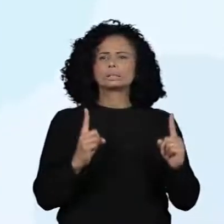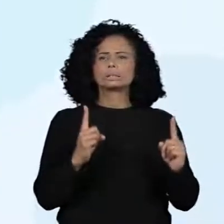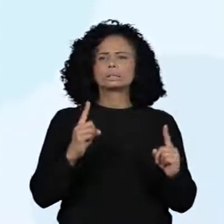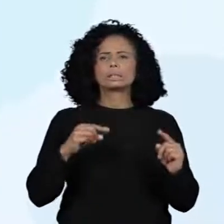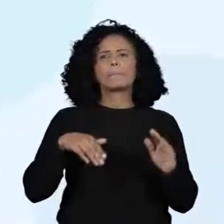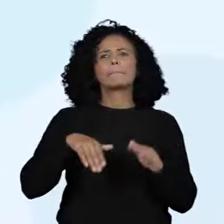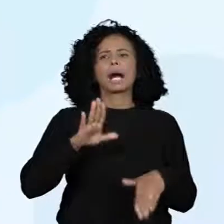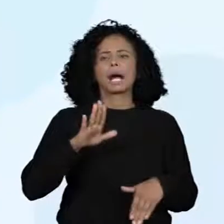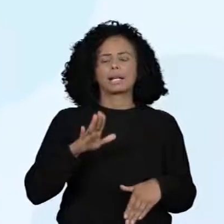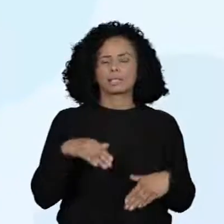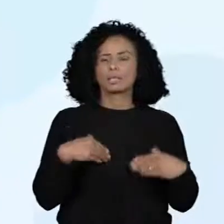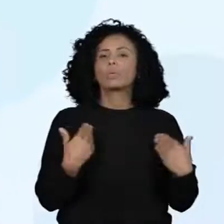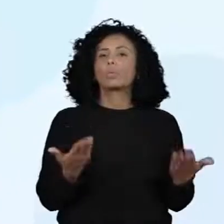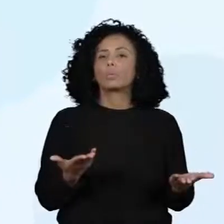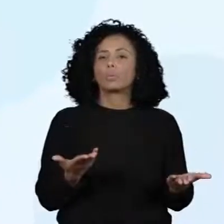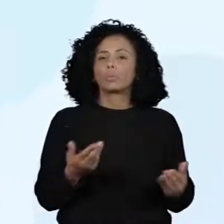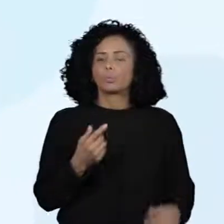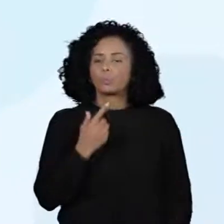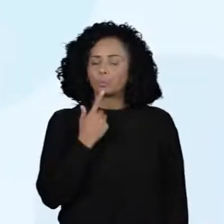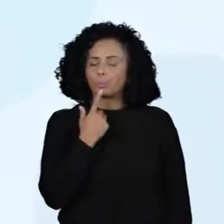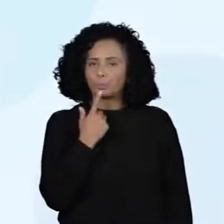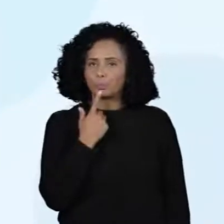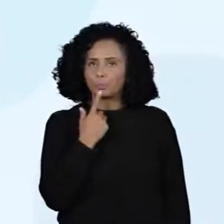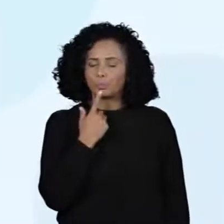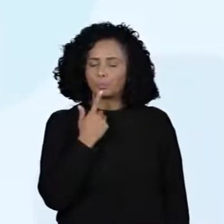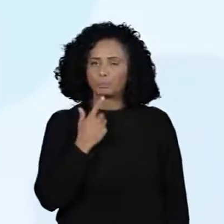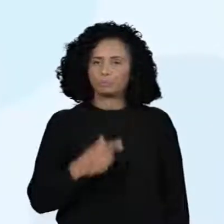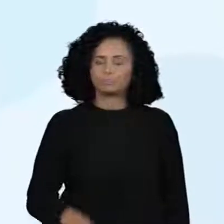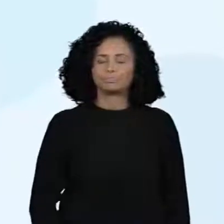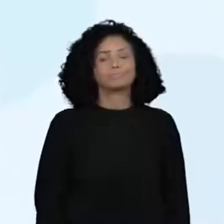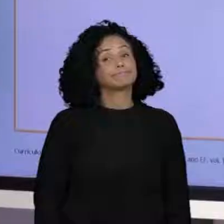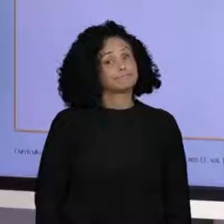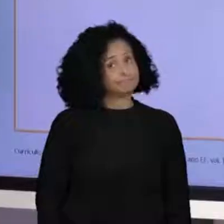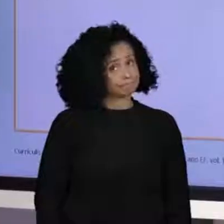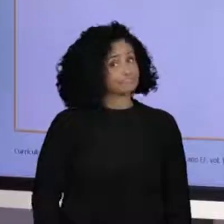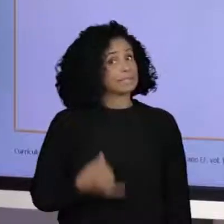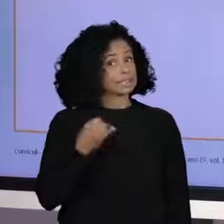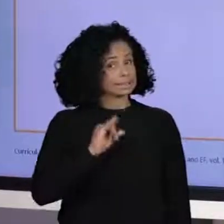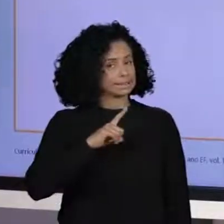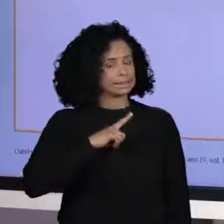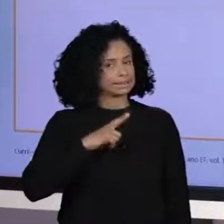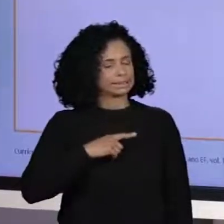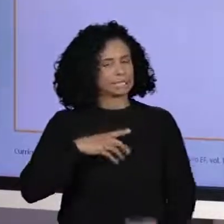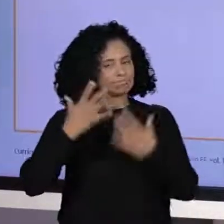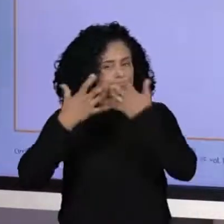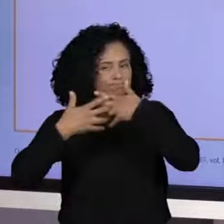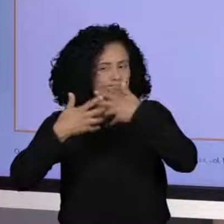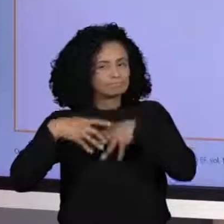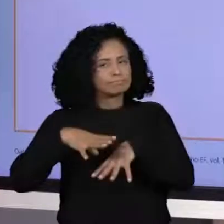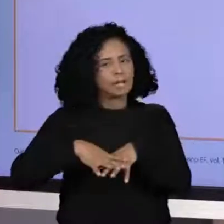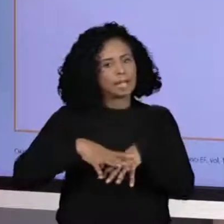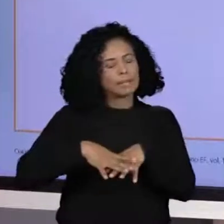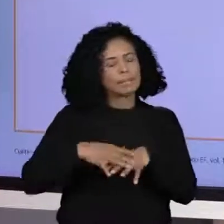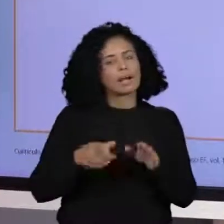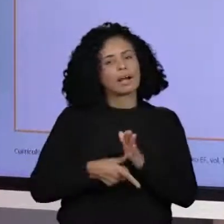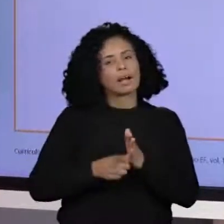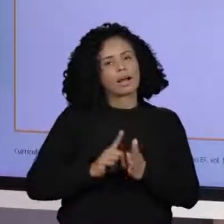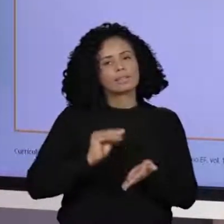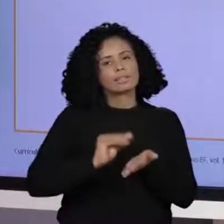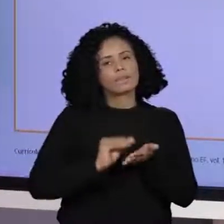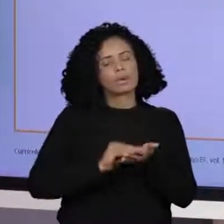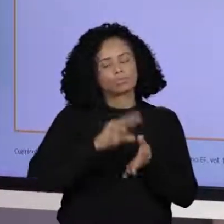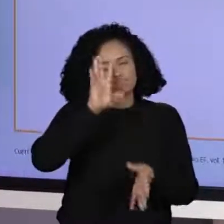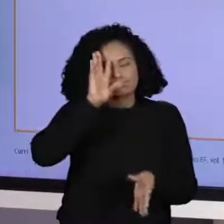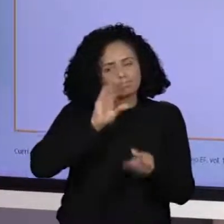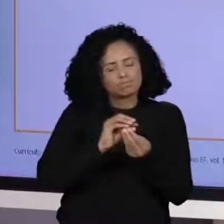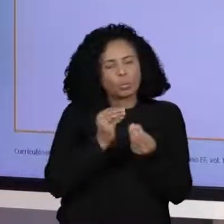Quantas a mais? Lembrando que quando vamos resolver uma situação problema, nós precisamos primeiro entender